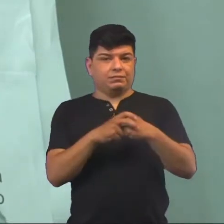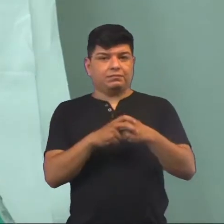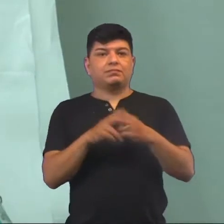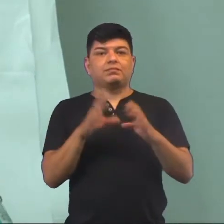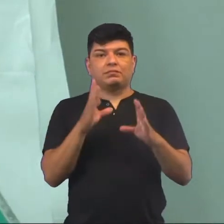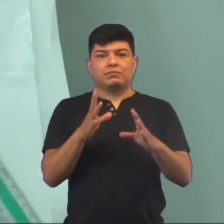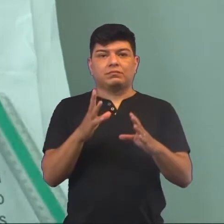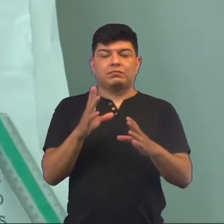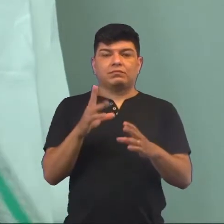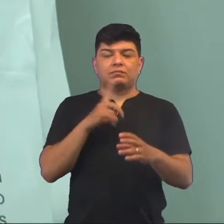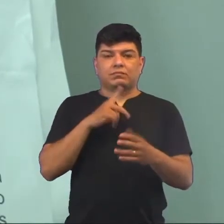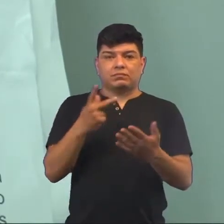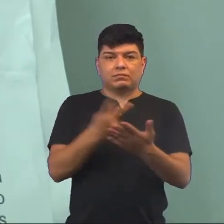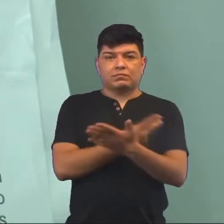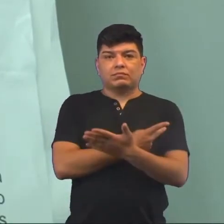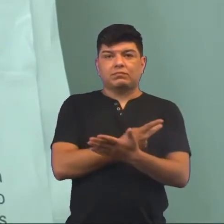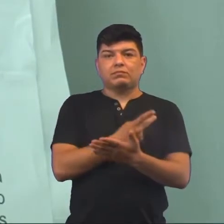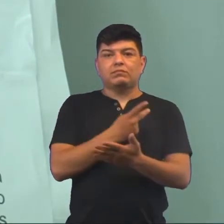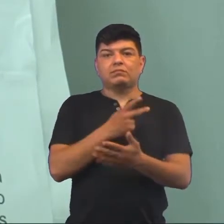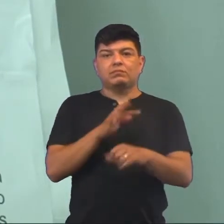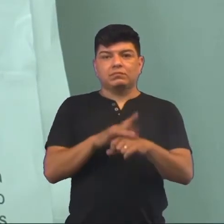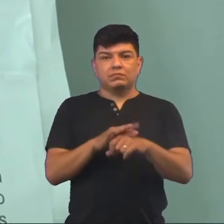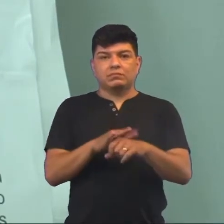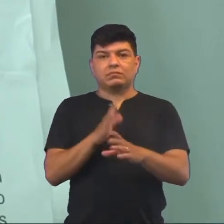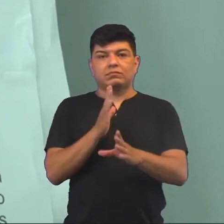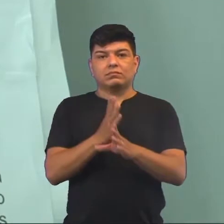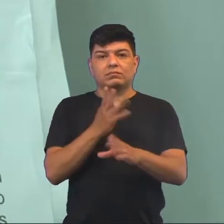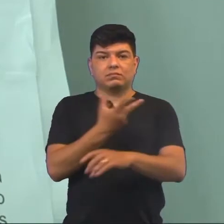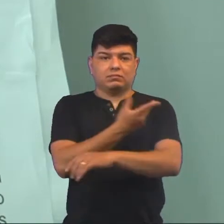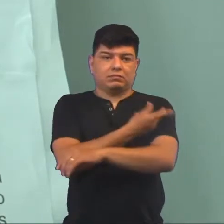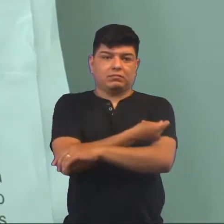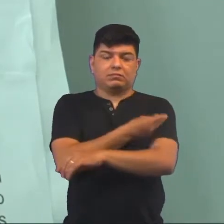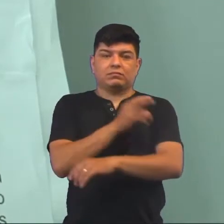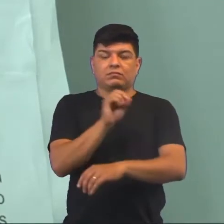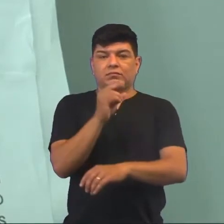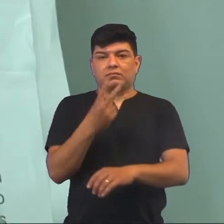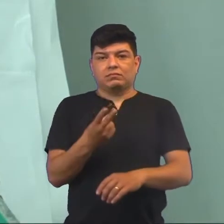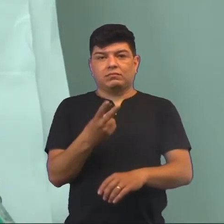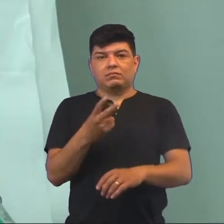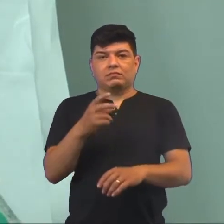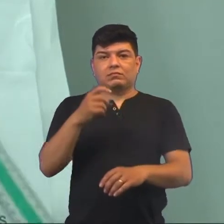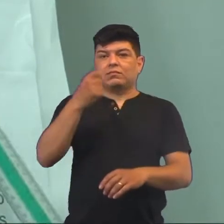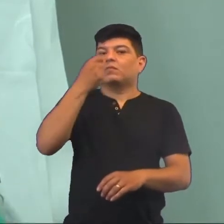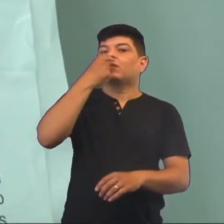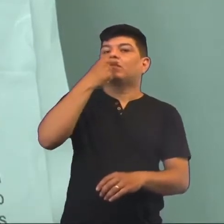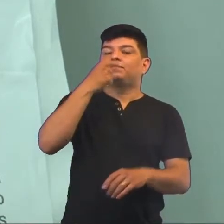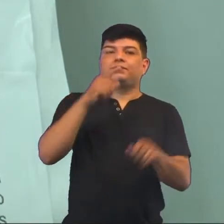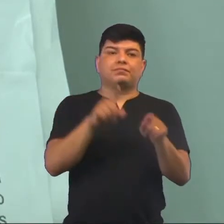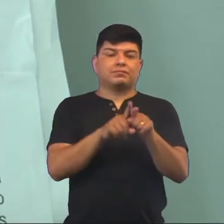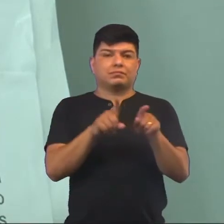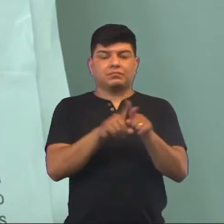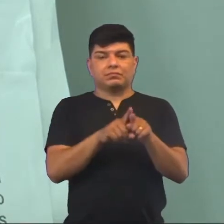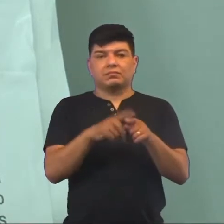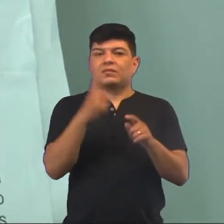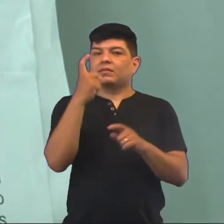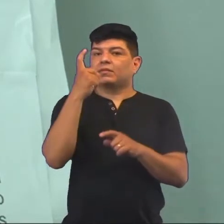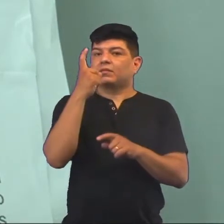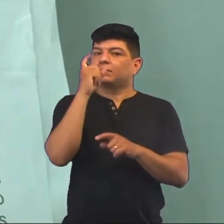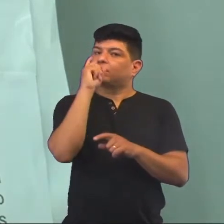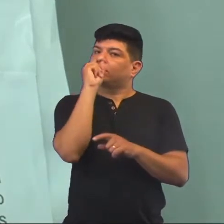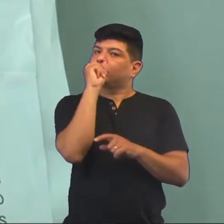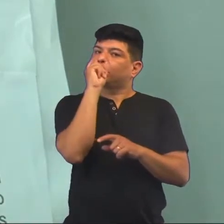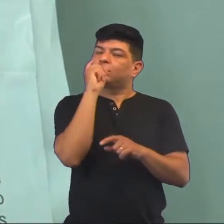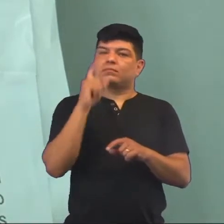que causa essa doença. Isso pode ser feito por meio de uma injeção, de uma gota na boca ou de um spray no